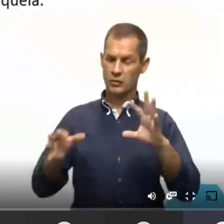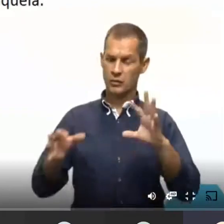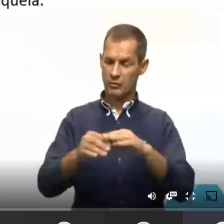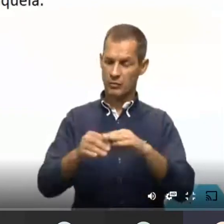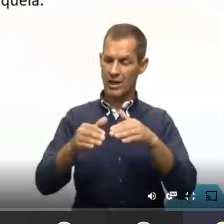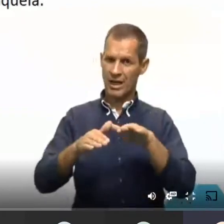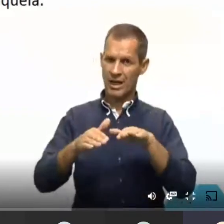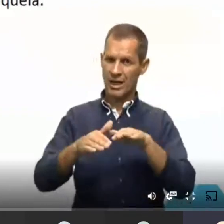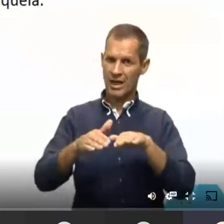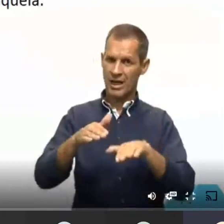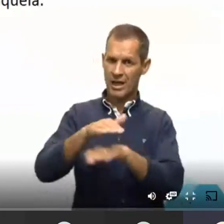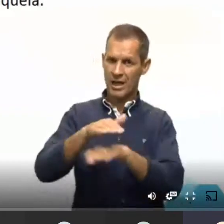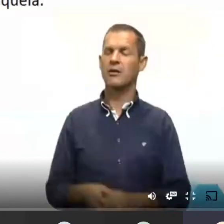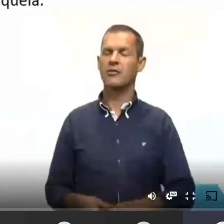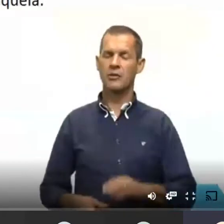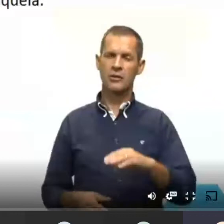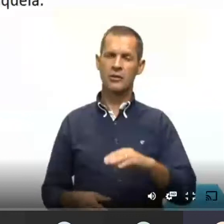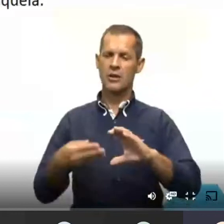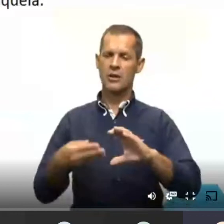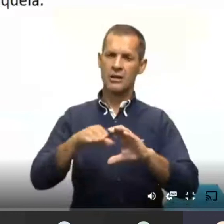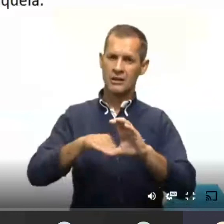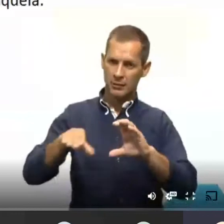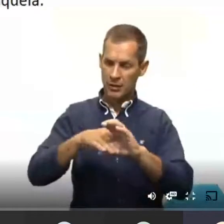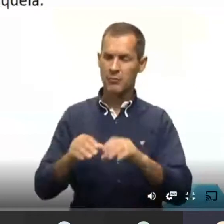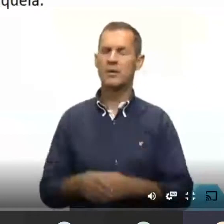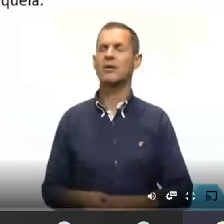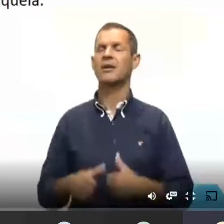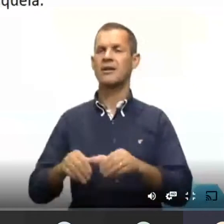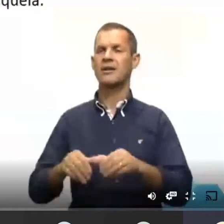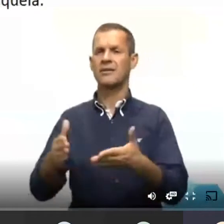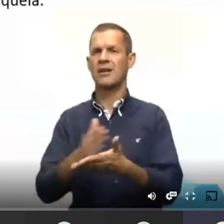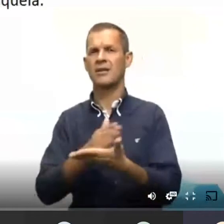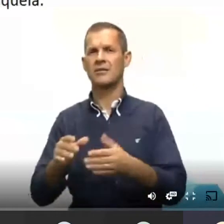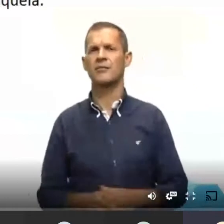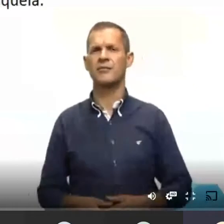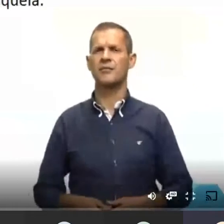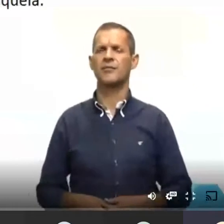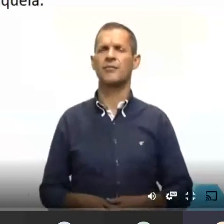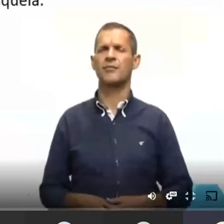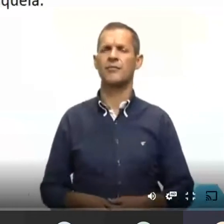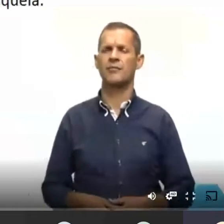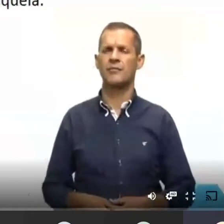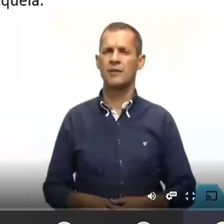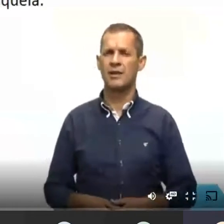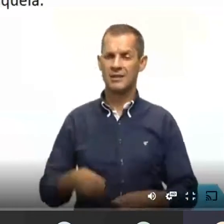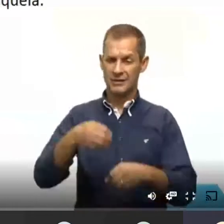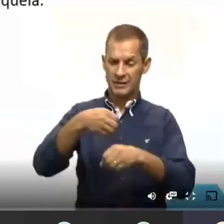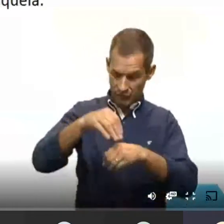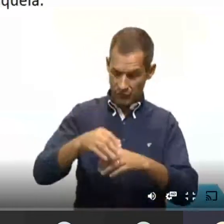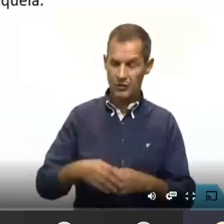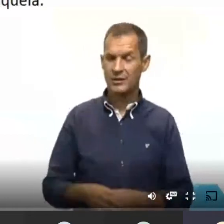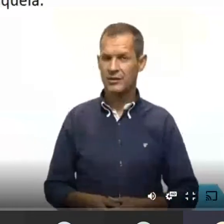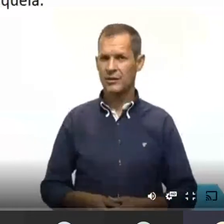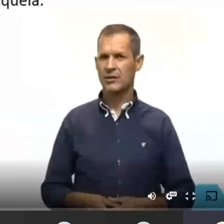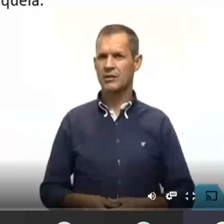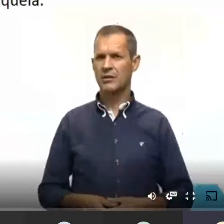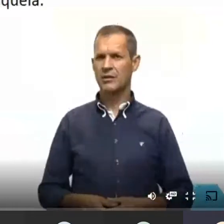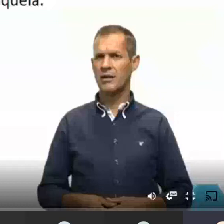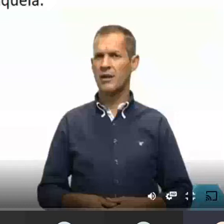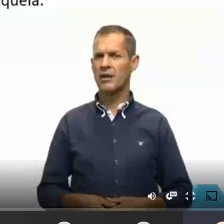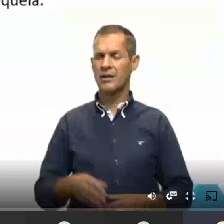abaixo, né, da membrana basal, que vai estar separando a parte externa da